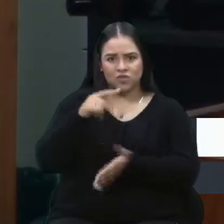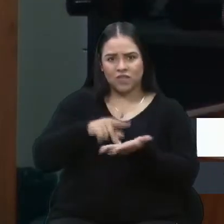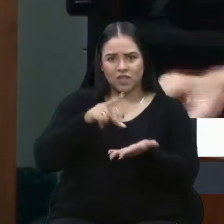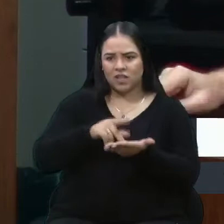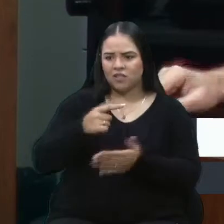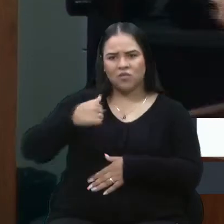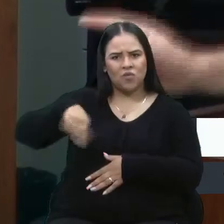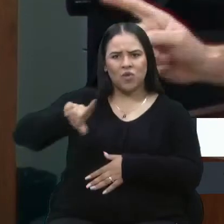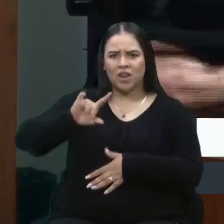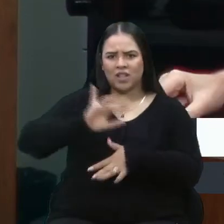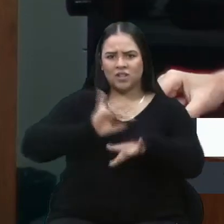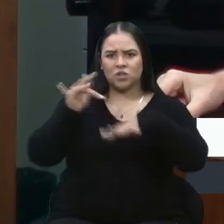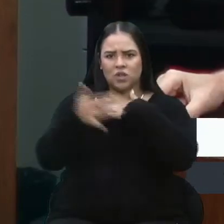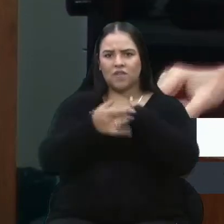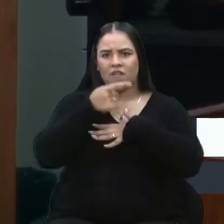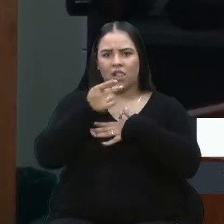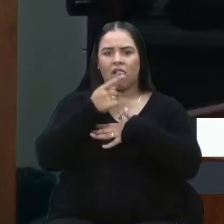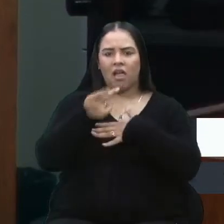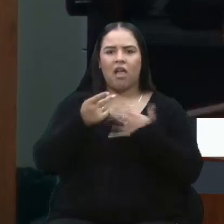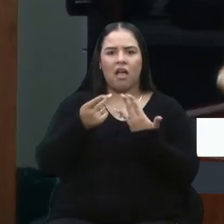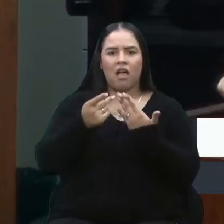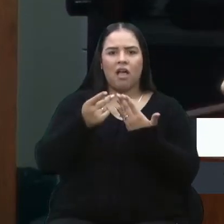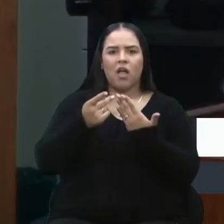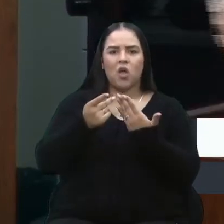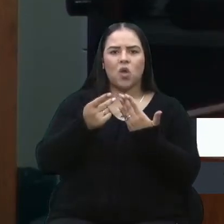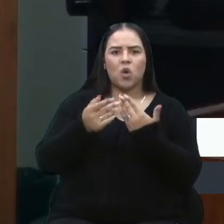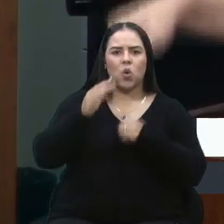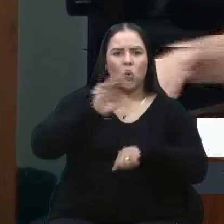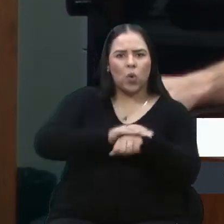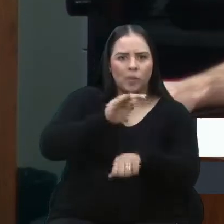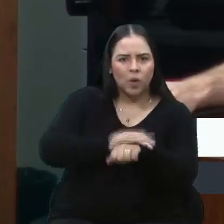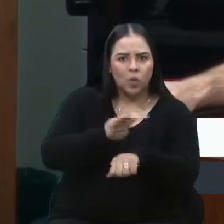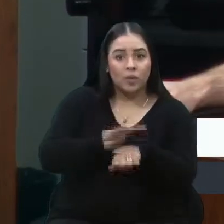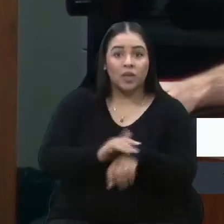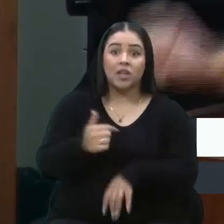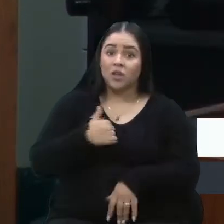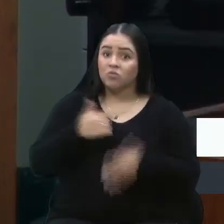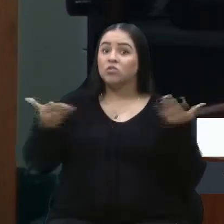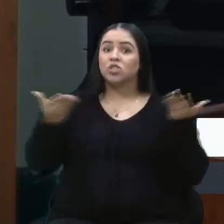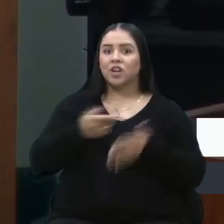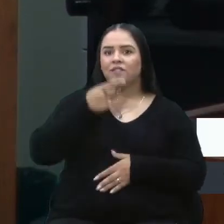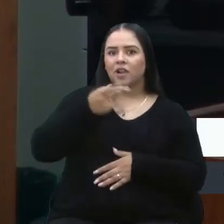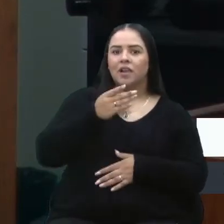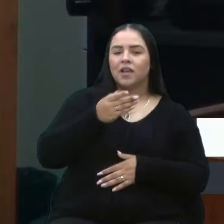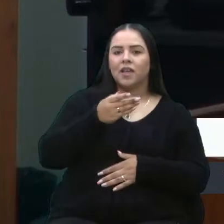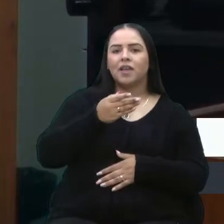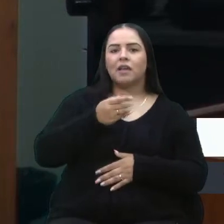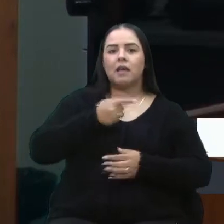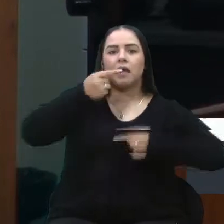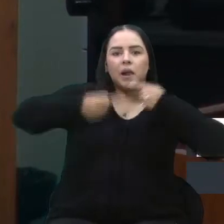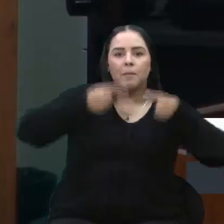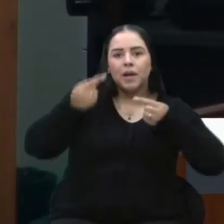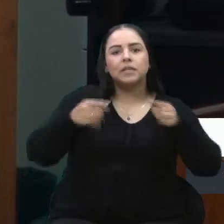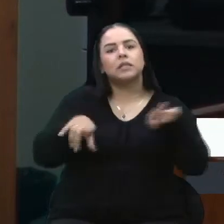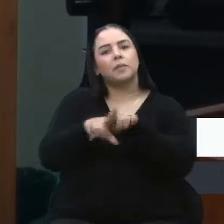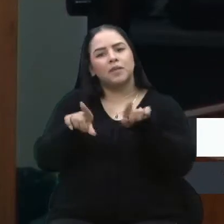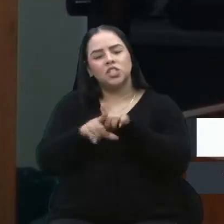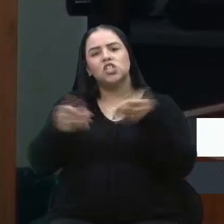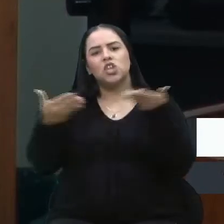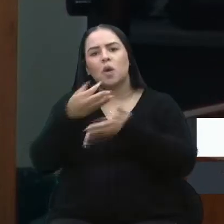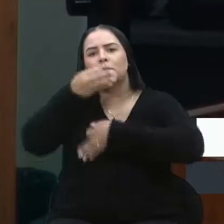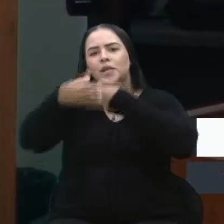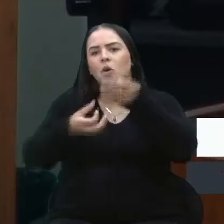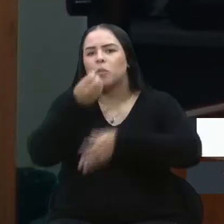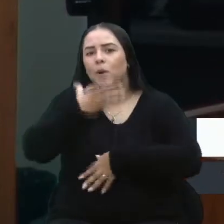sociais condenando Quem não deve ser condenado e eu já o critiquei aqui e já eu elogiei isso é independente o Ministério